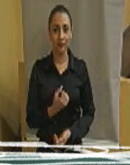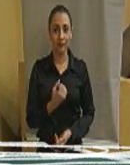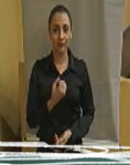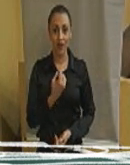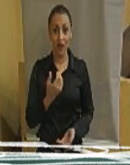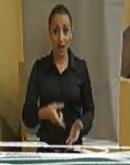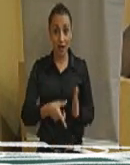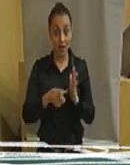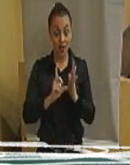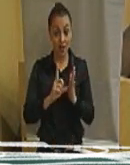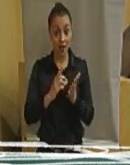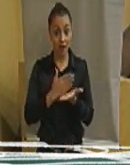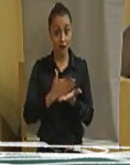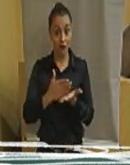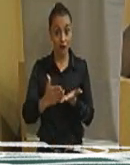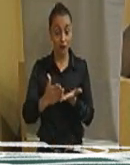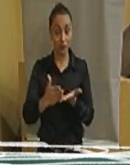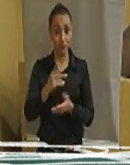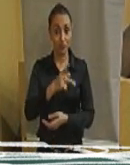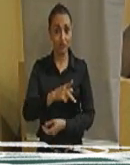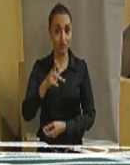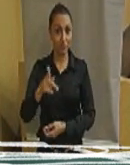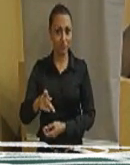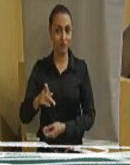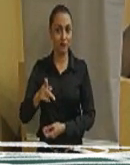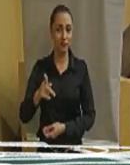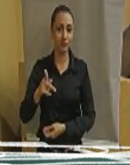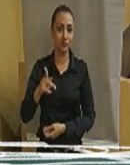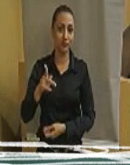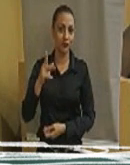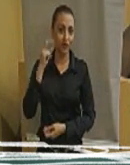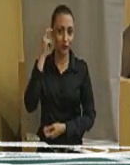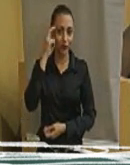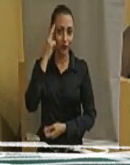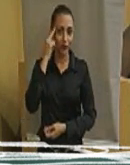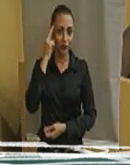Antes da fala, professor, desculpa, só um tempinho técnico para ajuste.